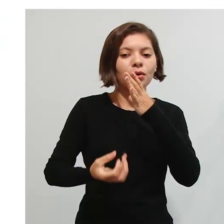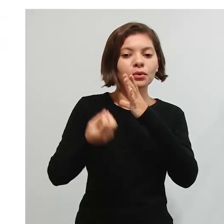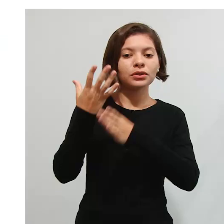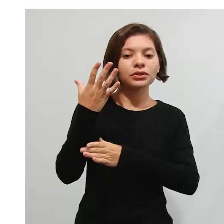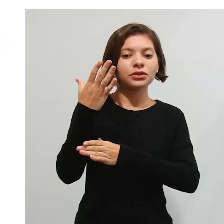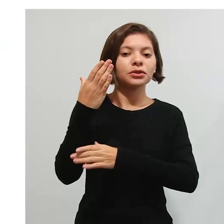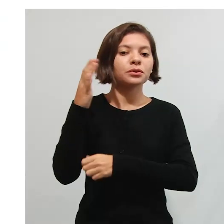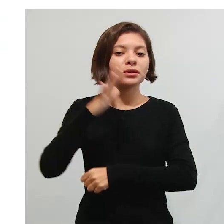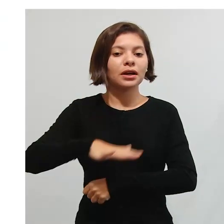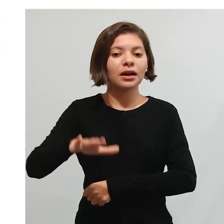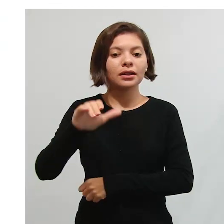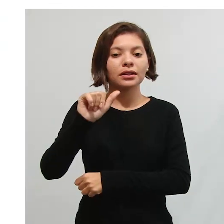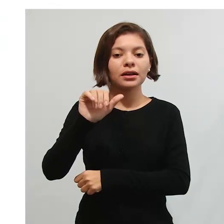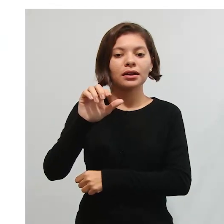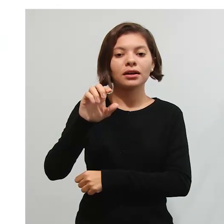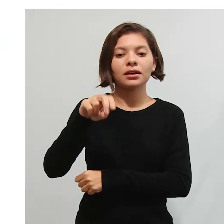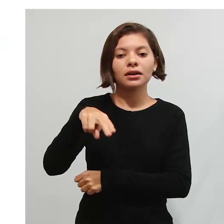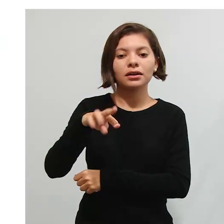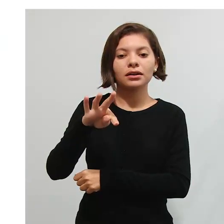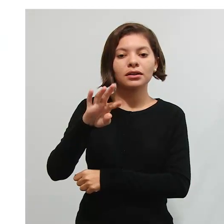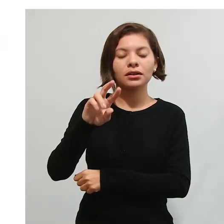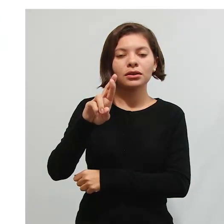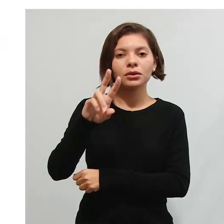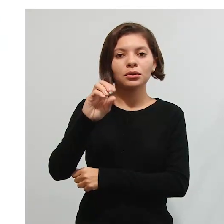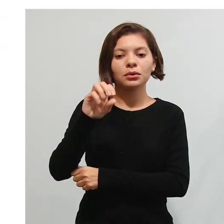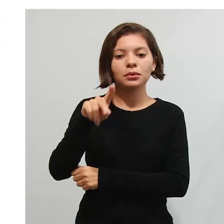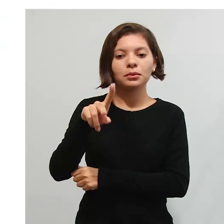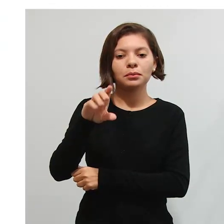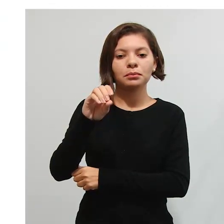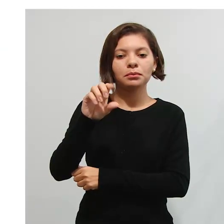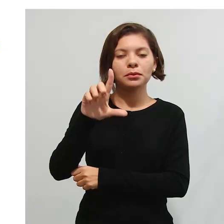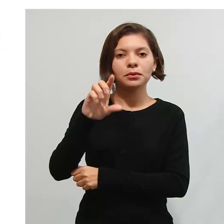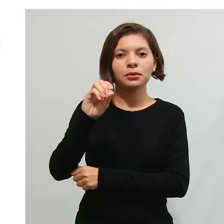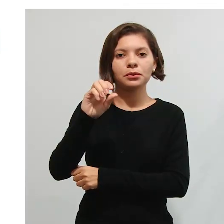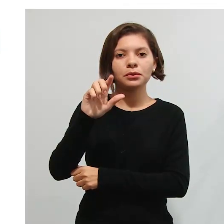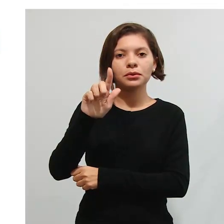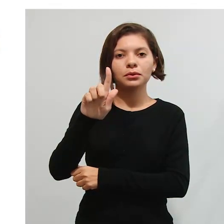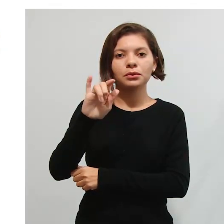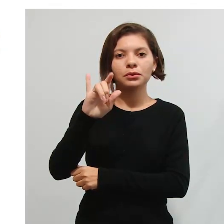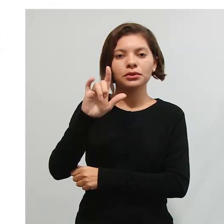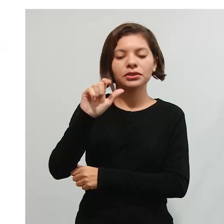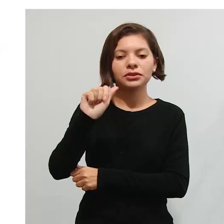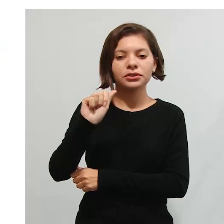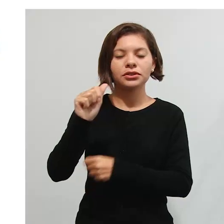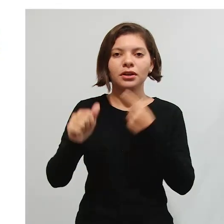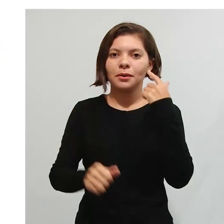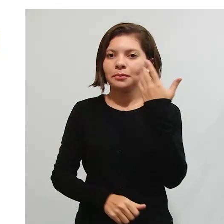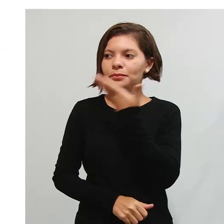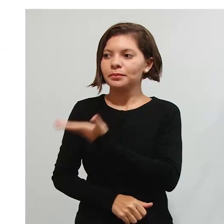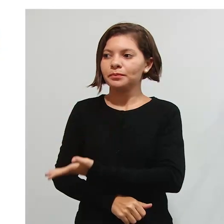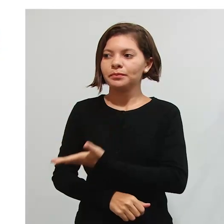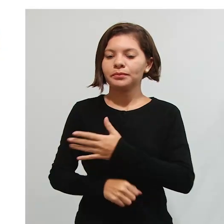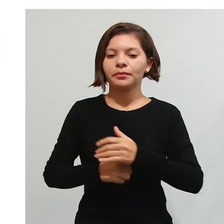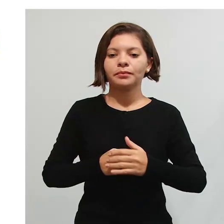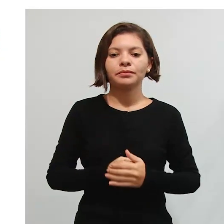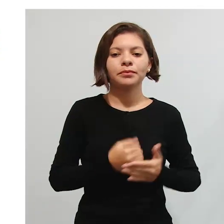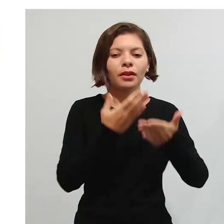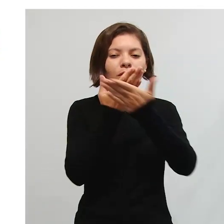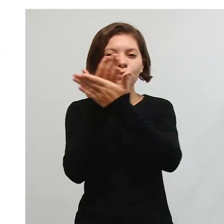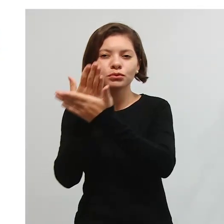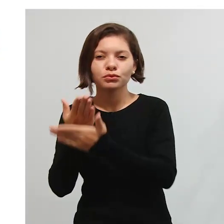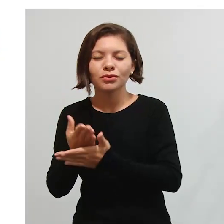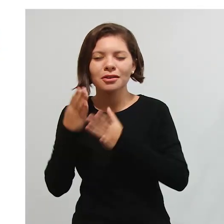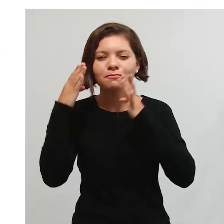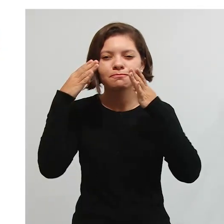antropologia e ela é utilizada geralmente para descrição dos elementos de uma cultura específica né uma